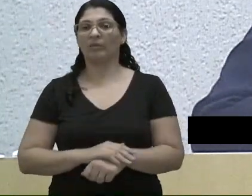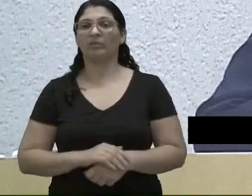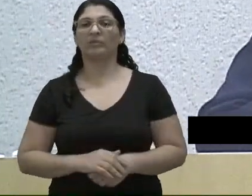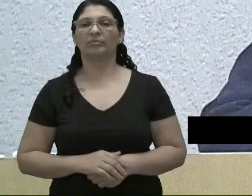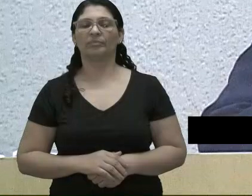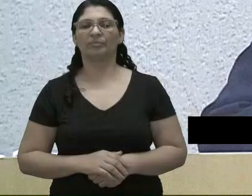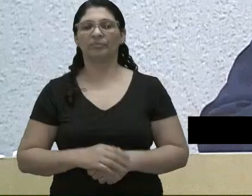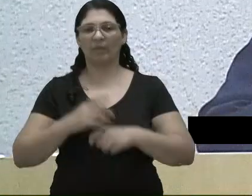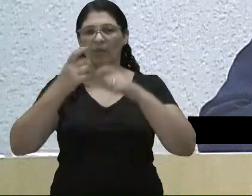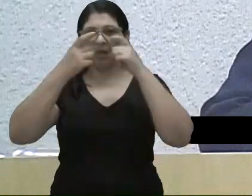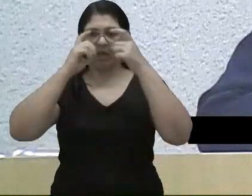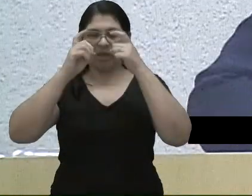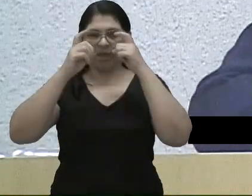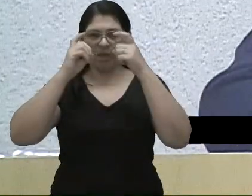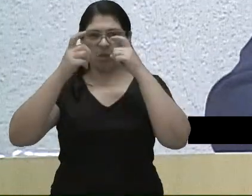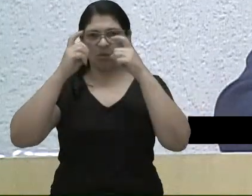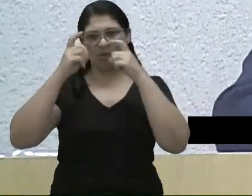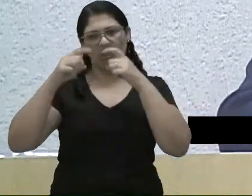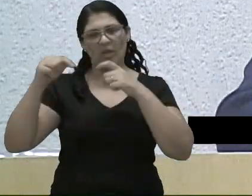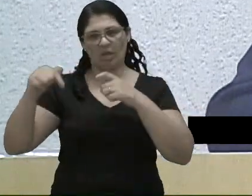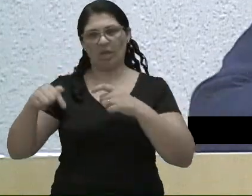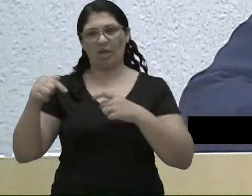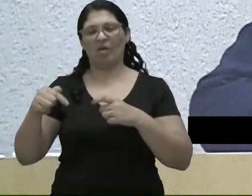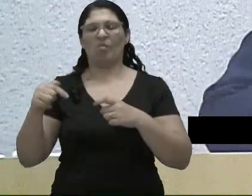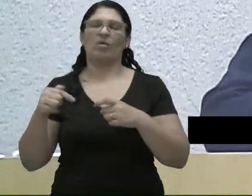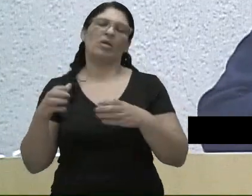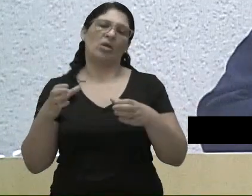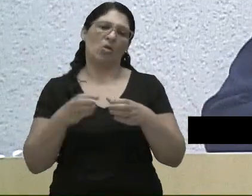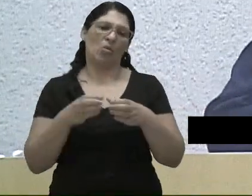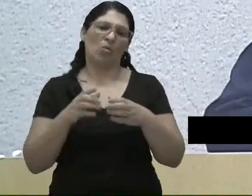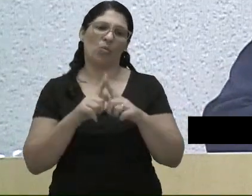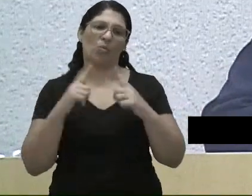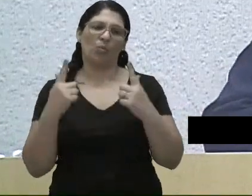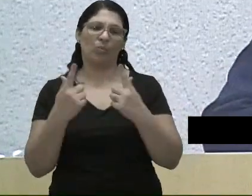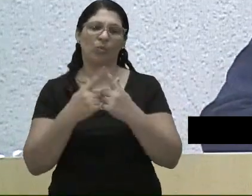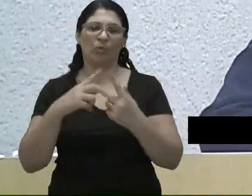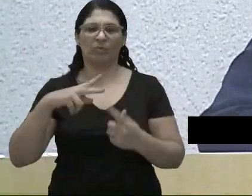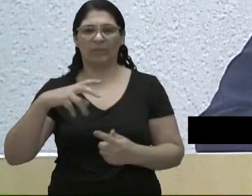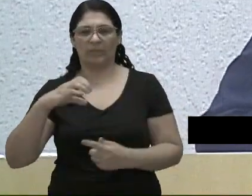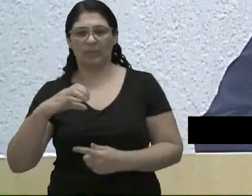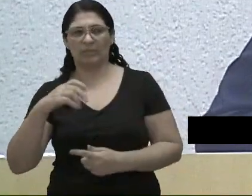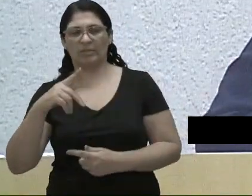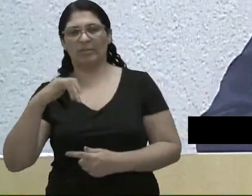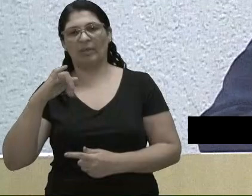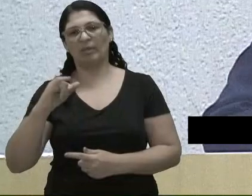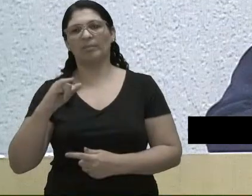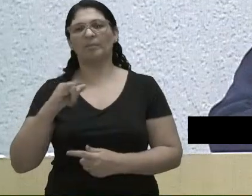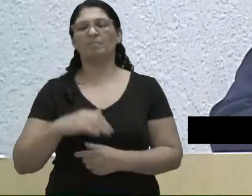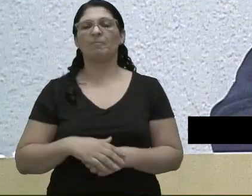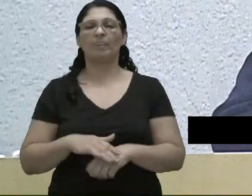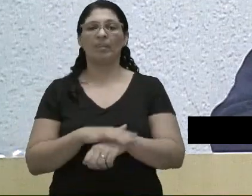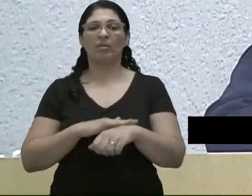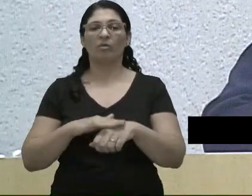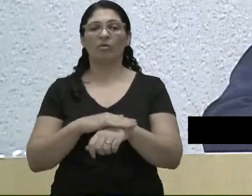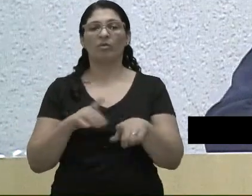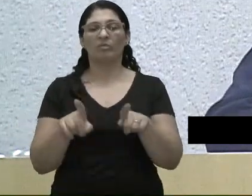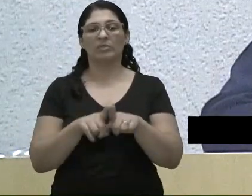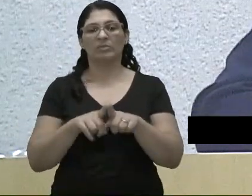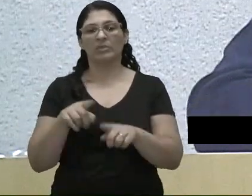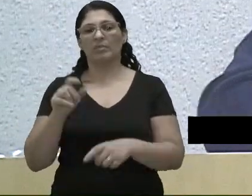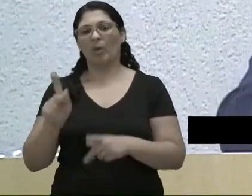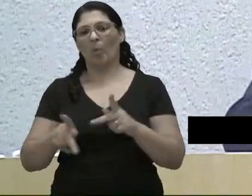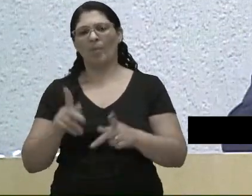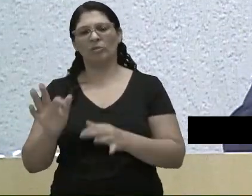uma reunião aqui atrás com os membros da CPI e nós pontuamos também com o respaldo do jurídico dessa